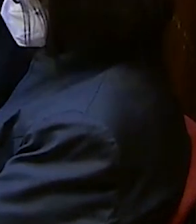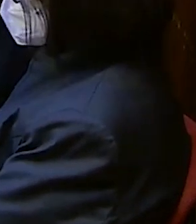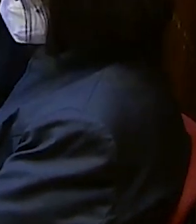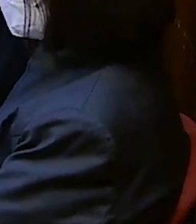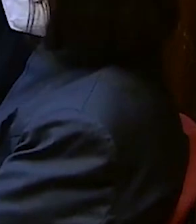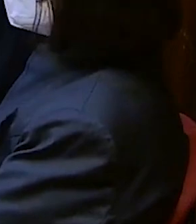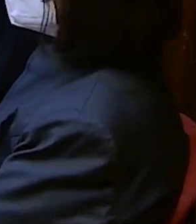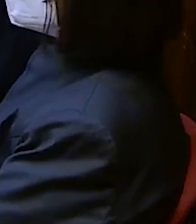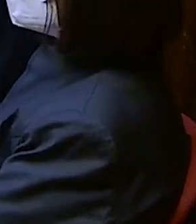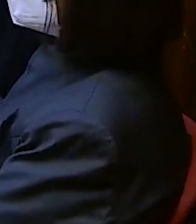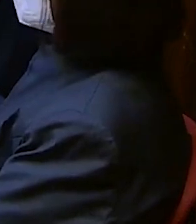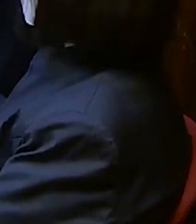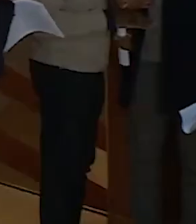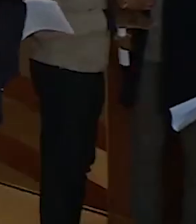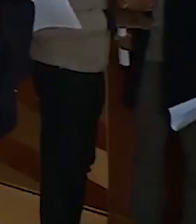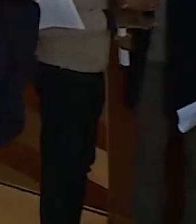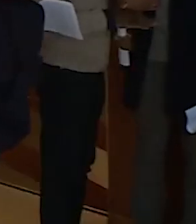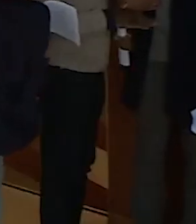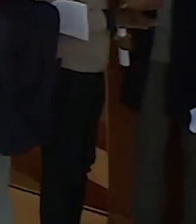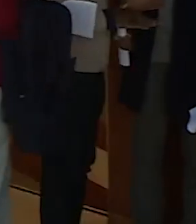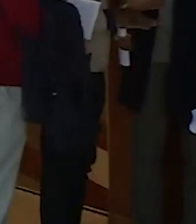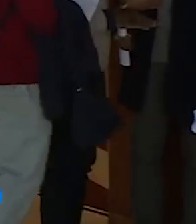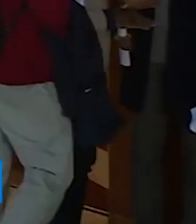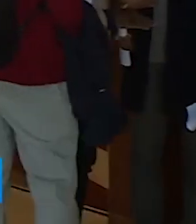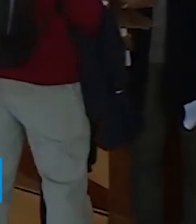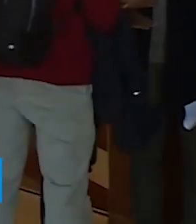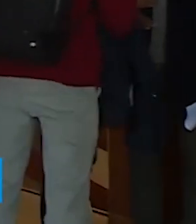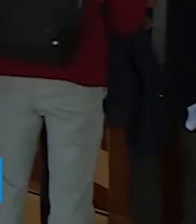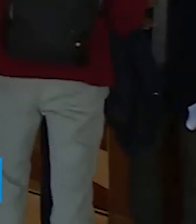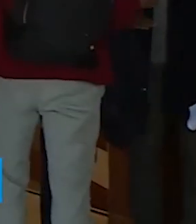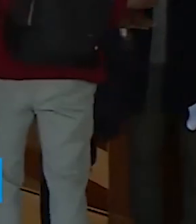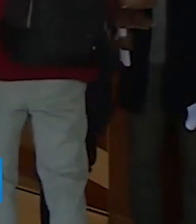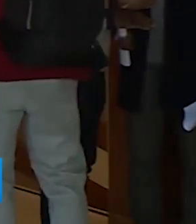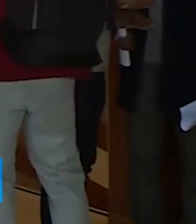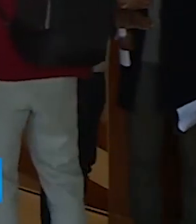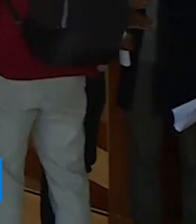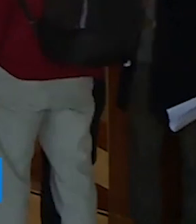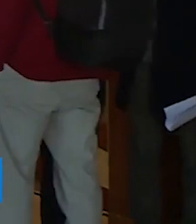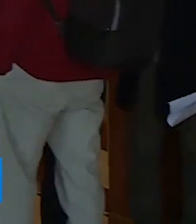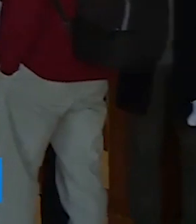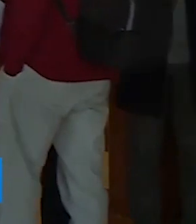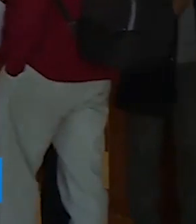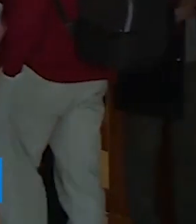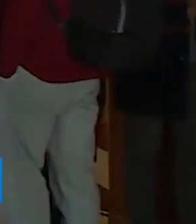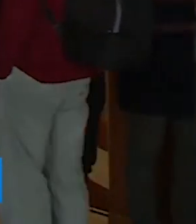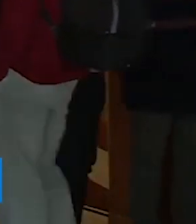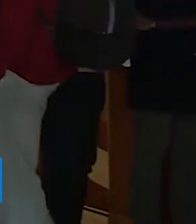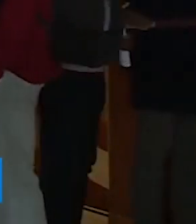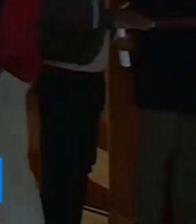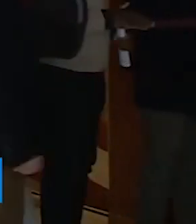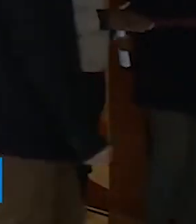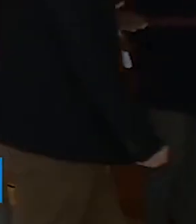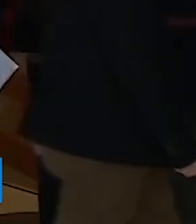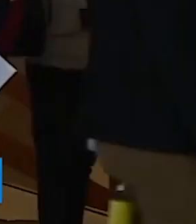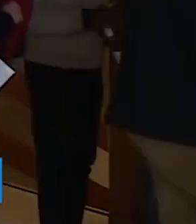e conhecimento mútuos. Mesmo para nós cristãos, sobretudo para nós cristãos, por isto não veio abolir a lei e os profetas,